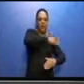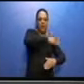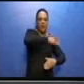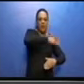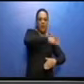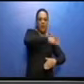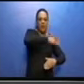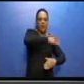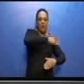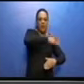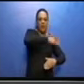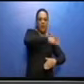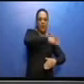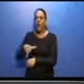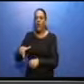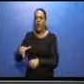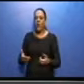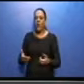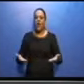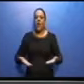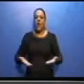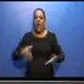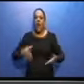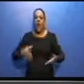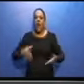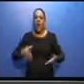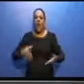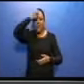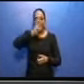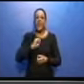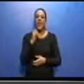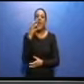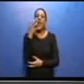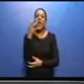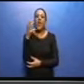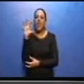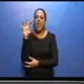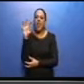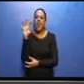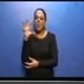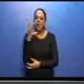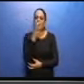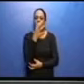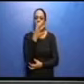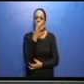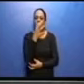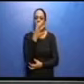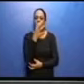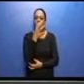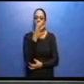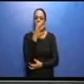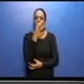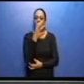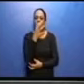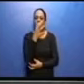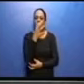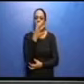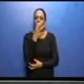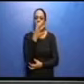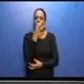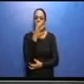nós vamos começar a falar do clima. Antes de nós começarmos a falar do clima, é importante a gente falar aí dos